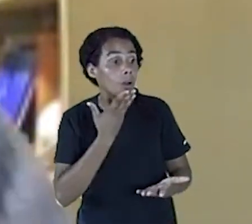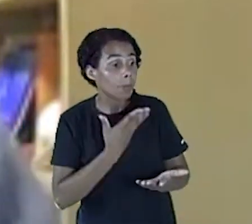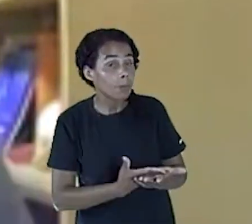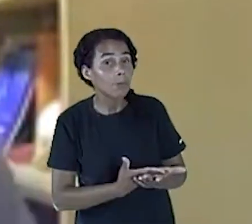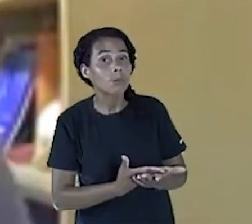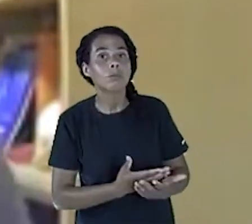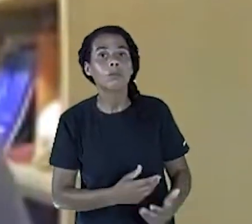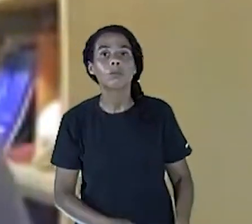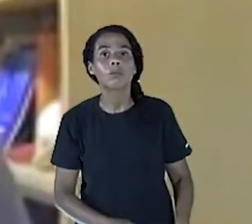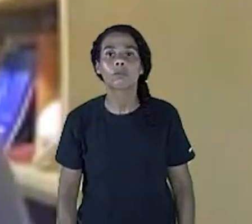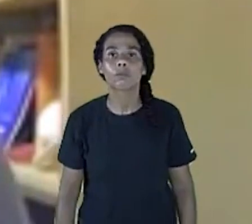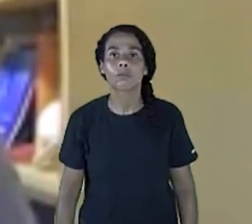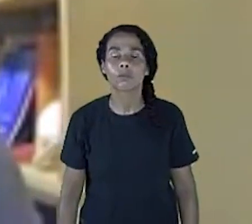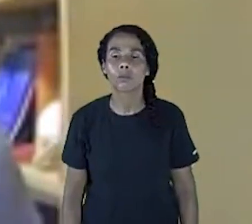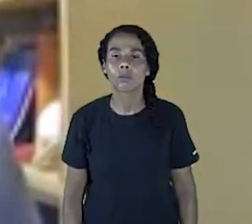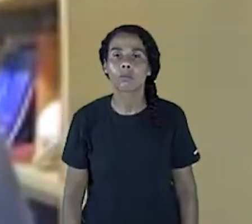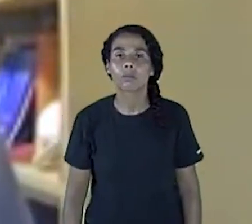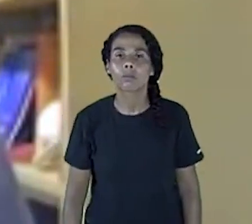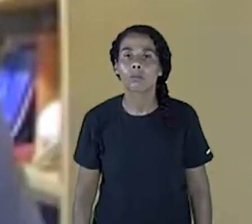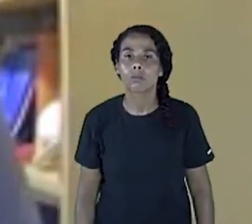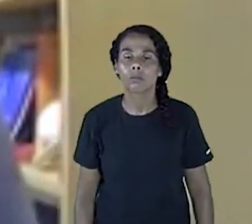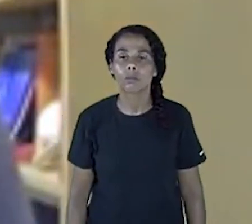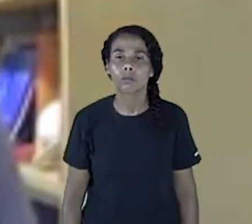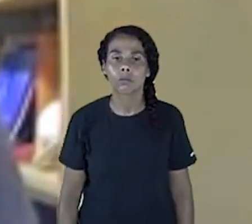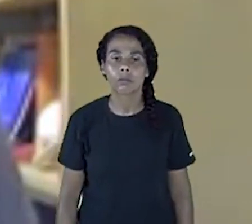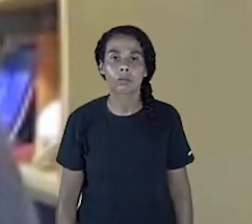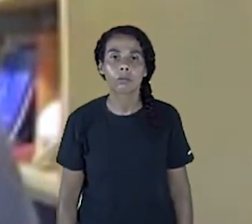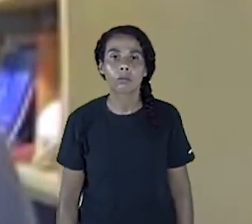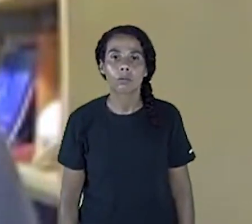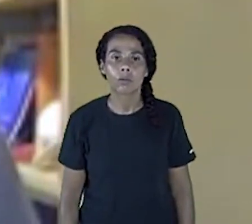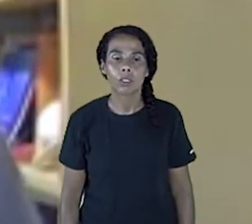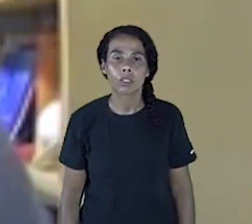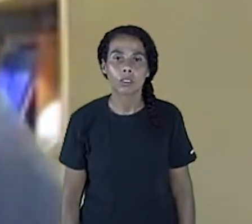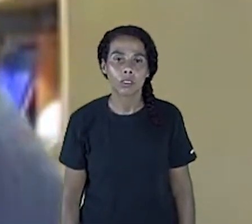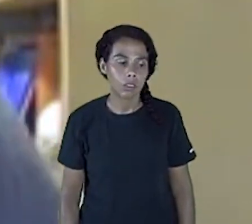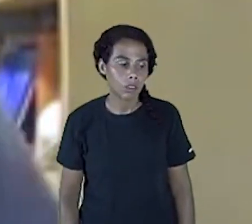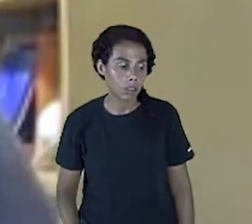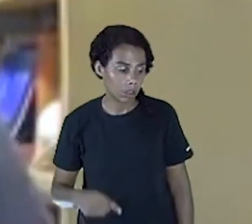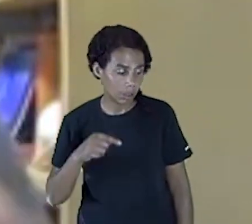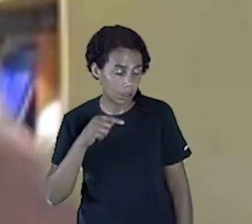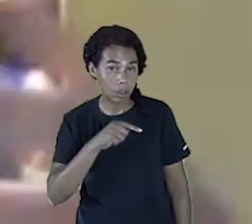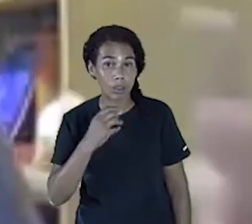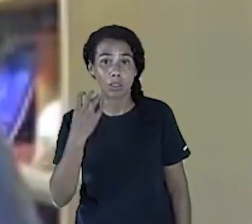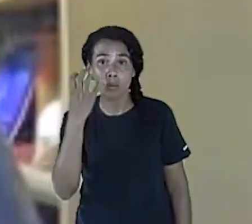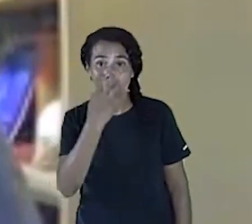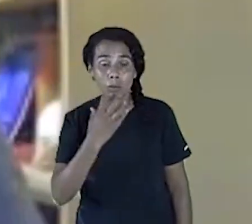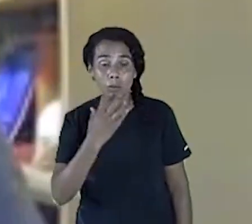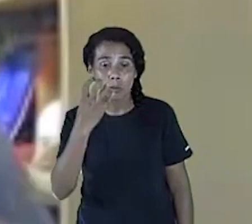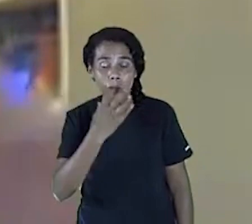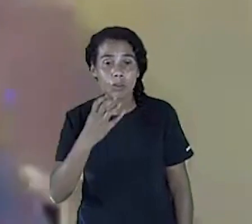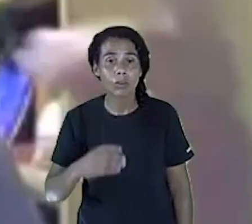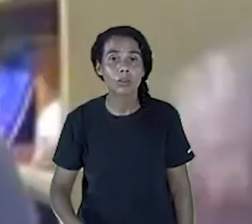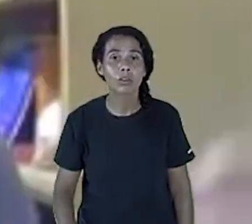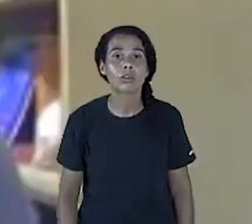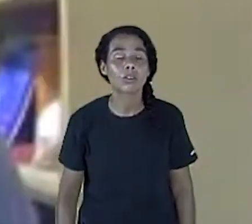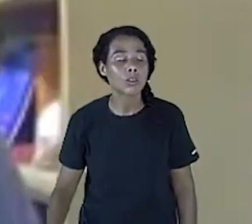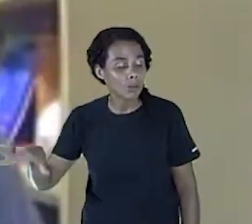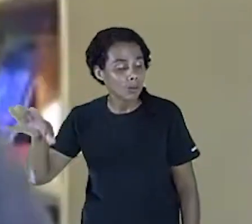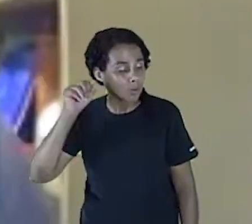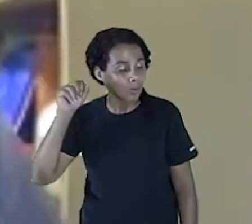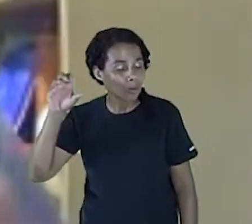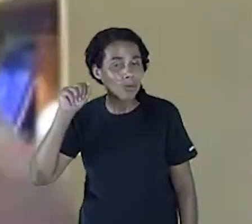casa, eu boto o disco Quanta, por dizer, para ouvir. Amo esse disco do Gil. E parece que quando eu estou varrendo a casa, eu